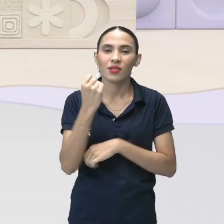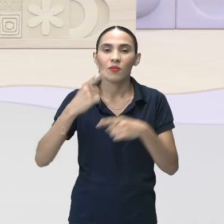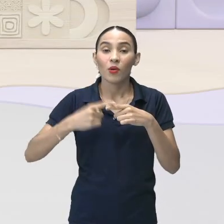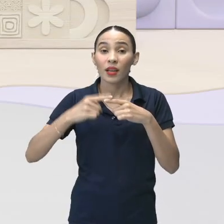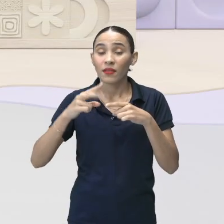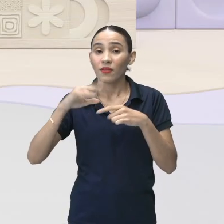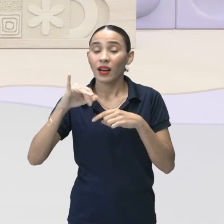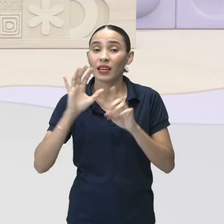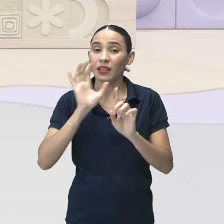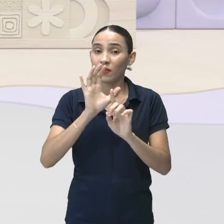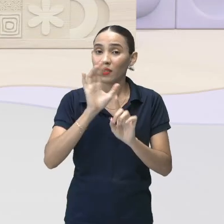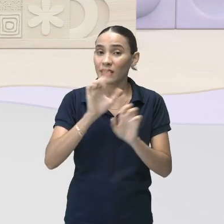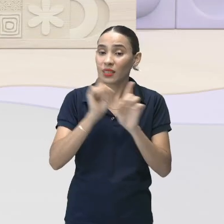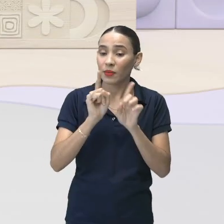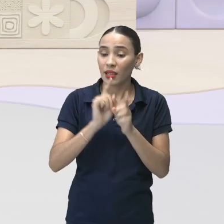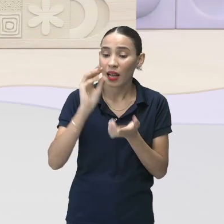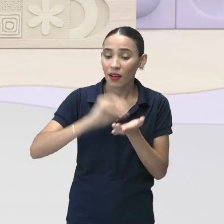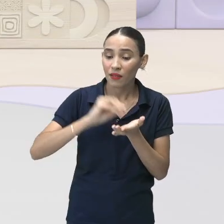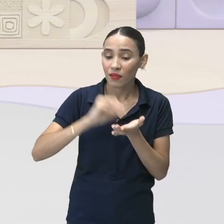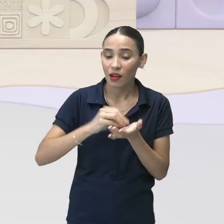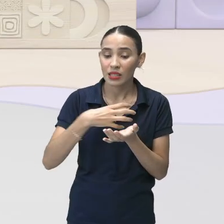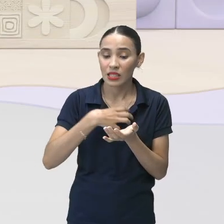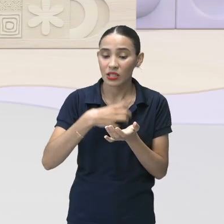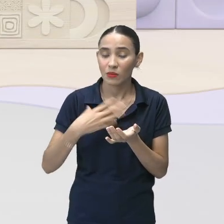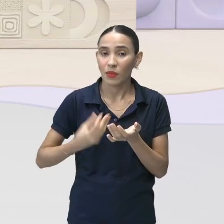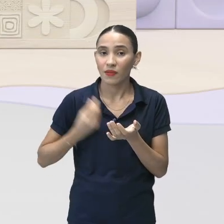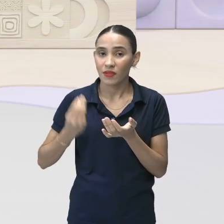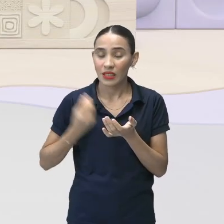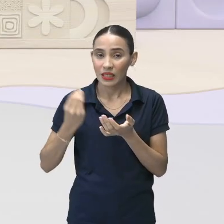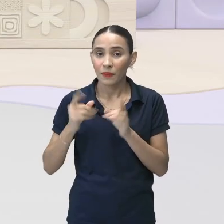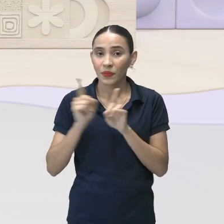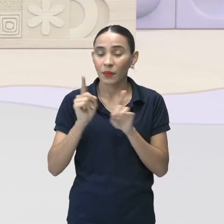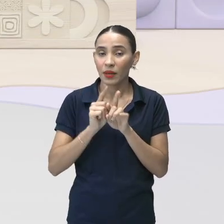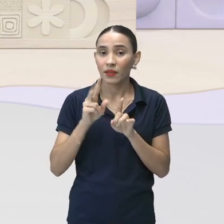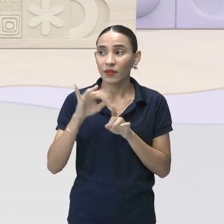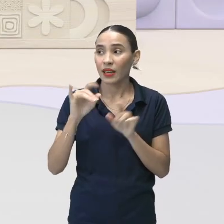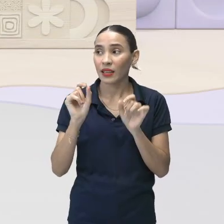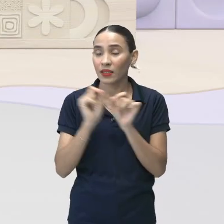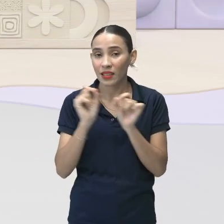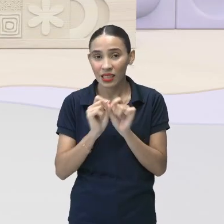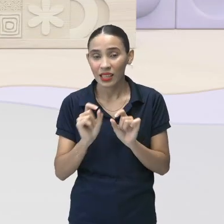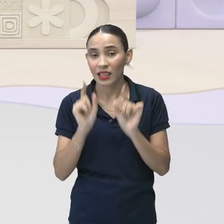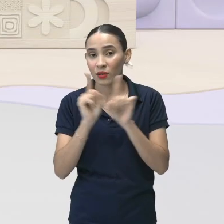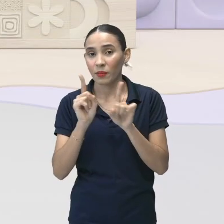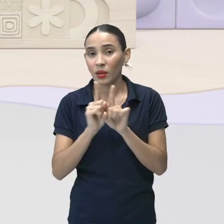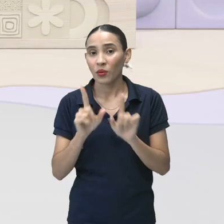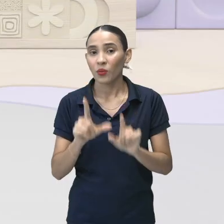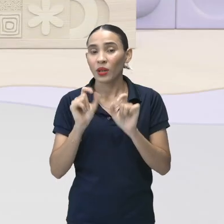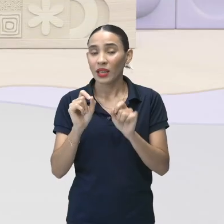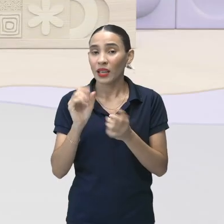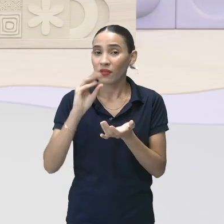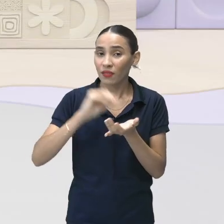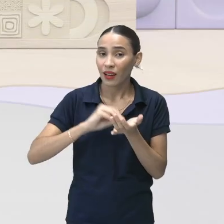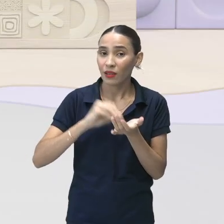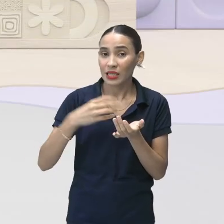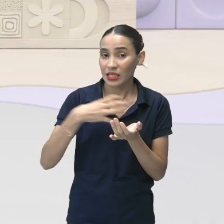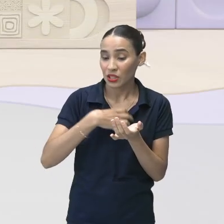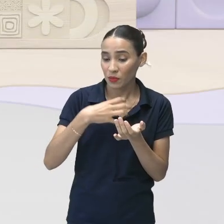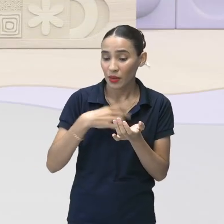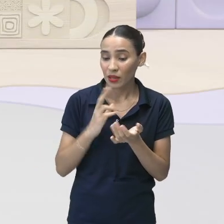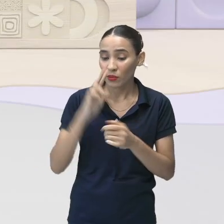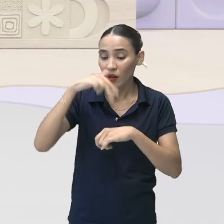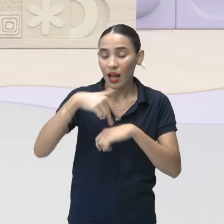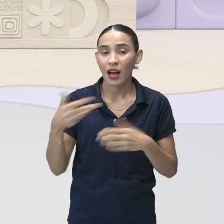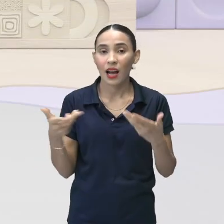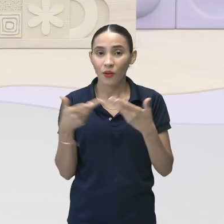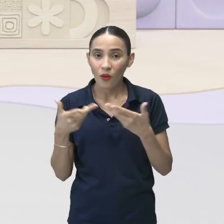vai provocar a falta de sentimento, de estar aqui agora, enraizado na vivência com o outro. É